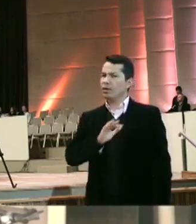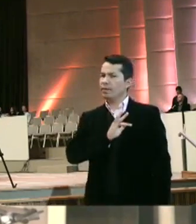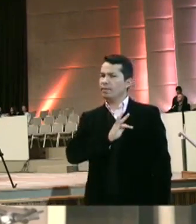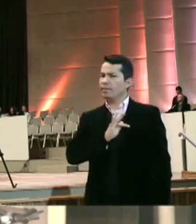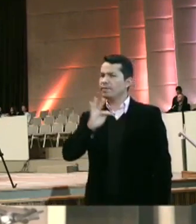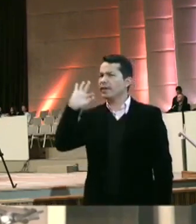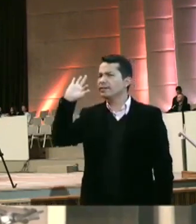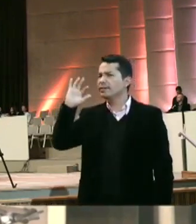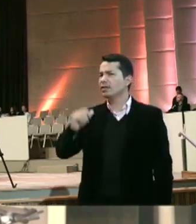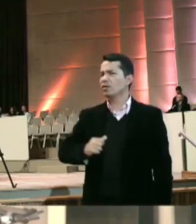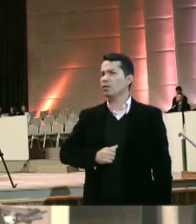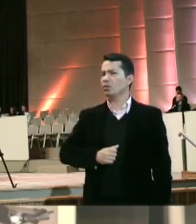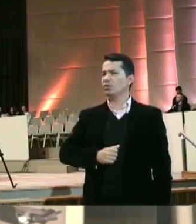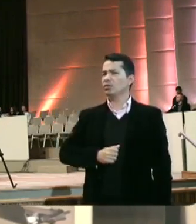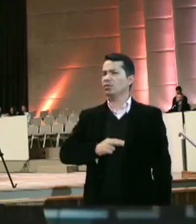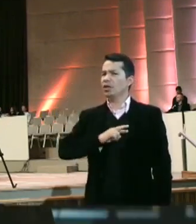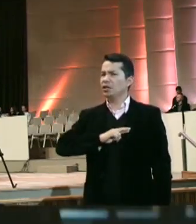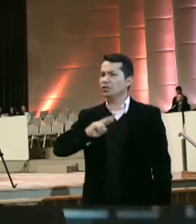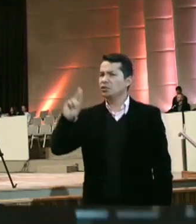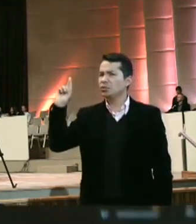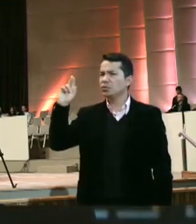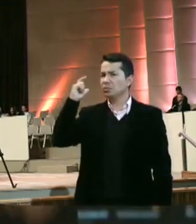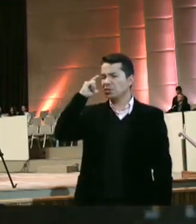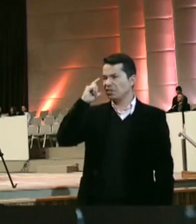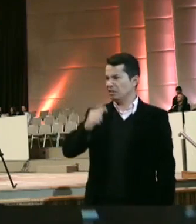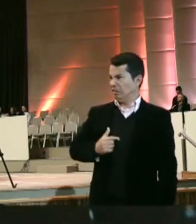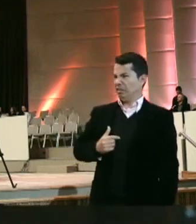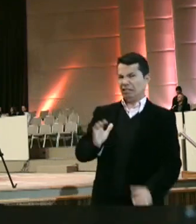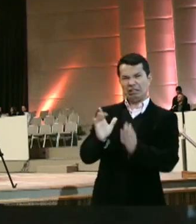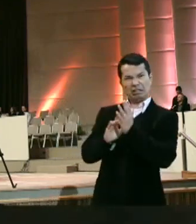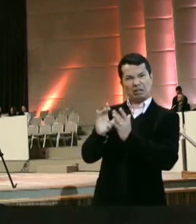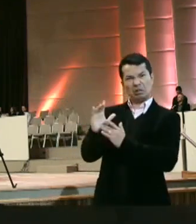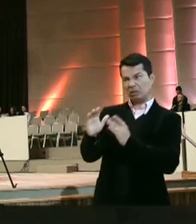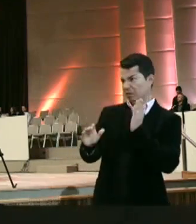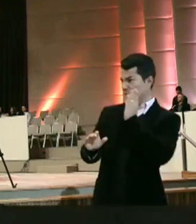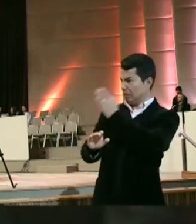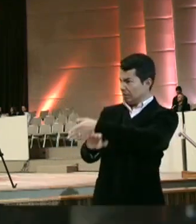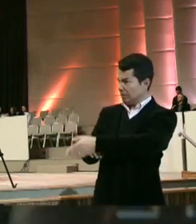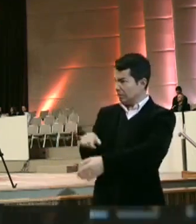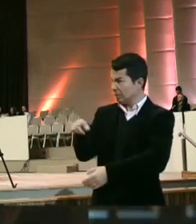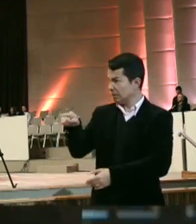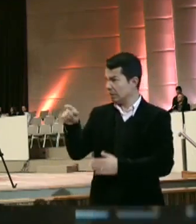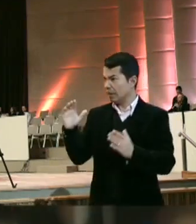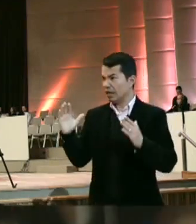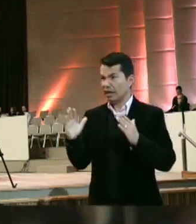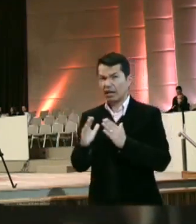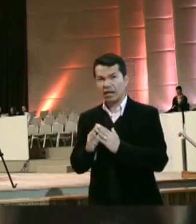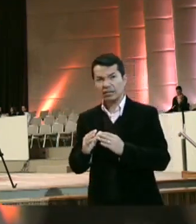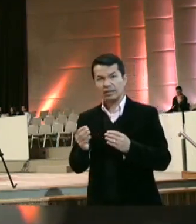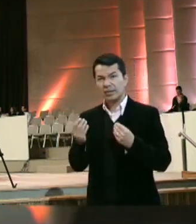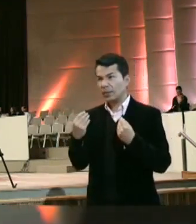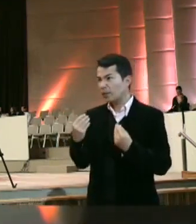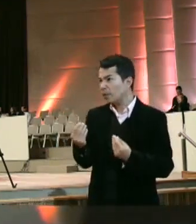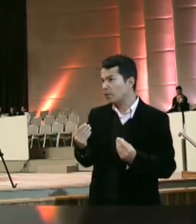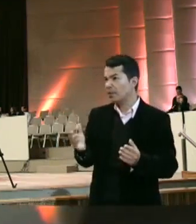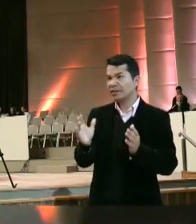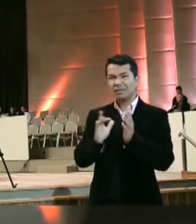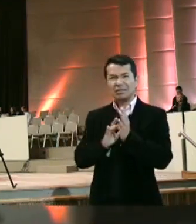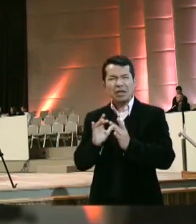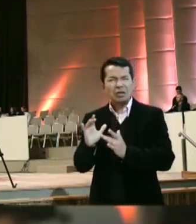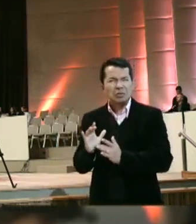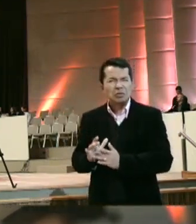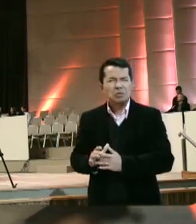Como é que Jesus vai na casa desse homem? E como é que ele vai para a